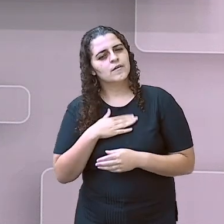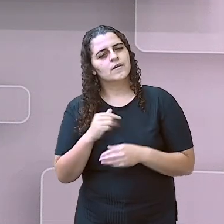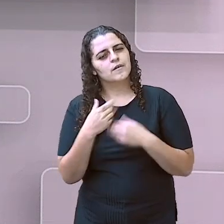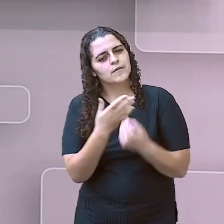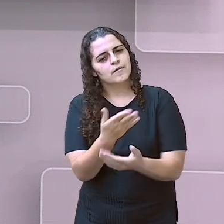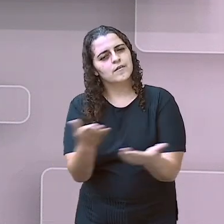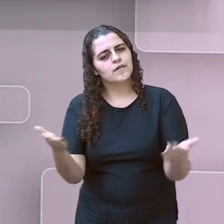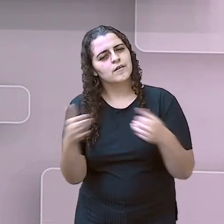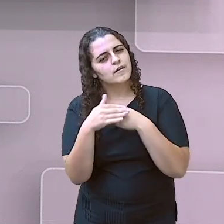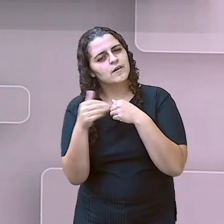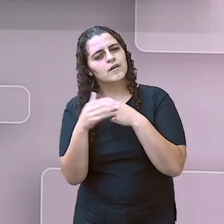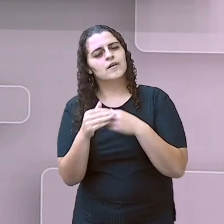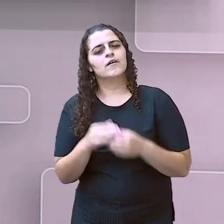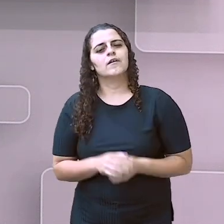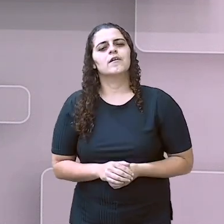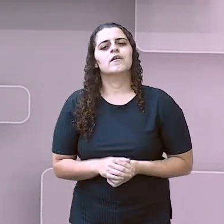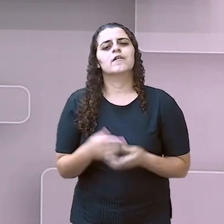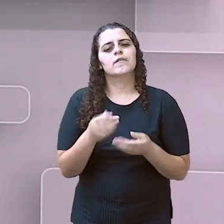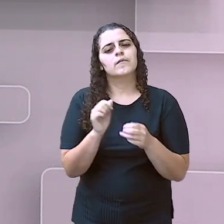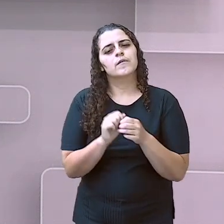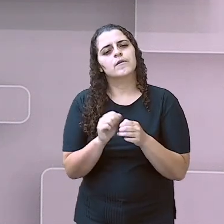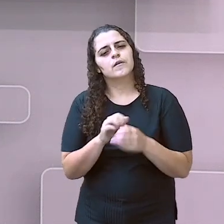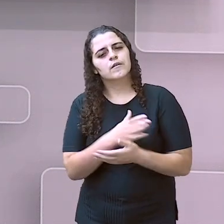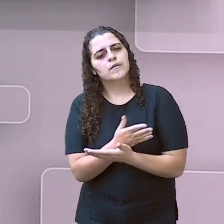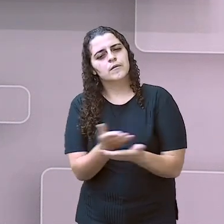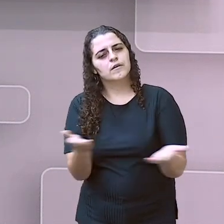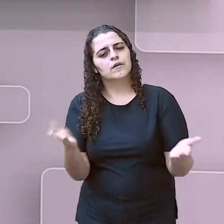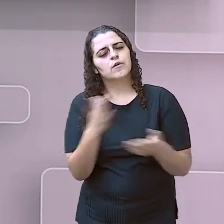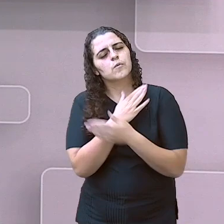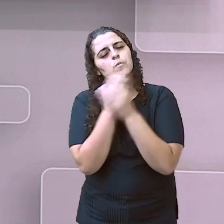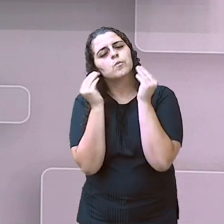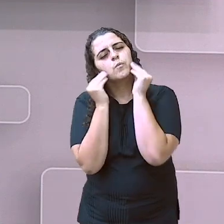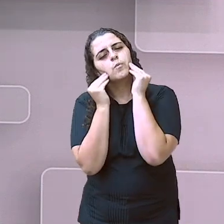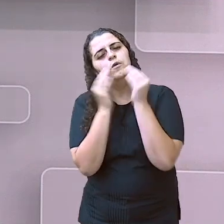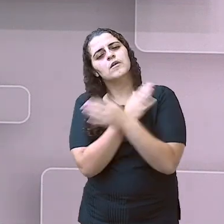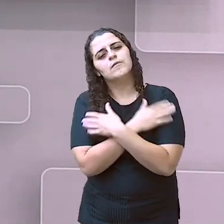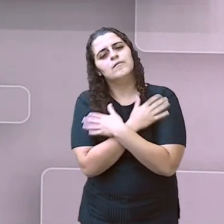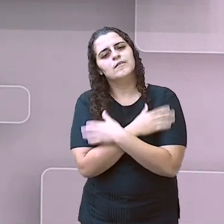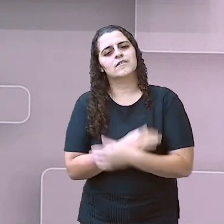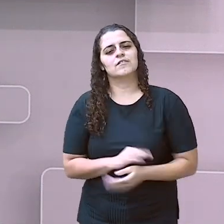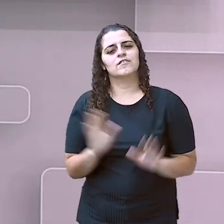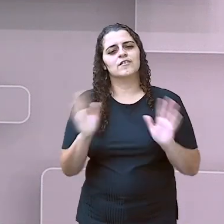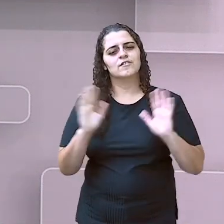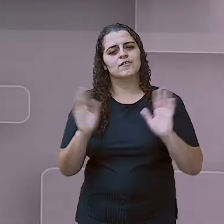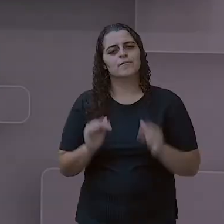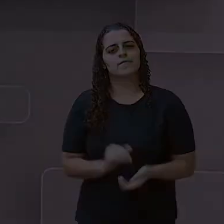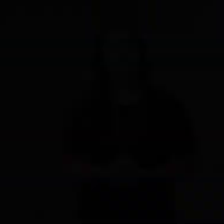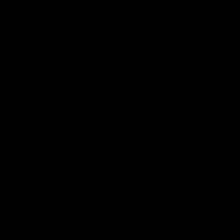vocês. Eu vou ficando por aqui, um abraço, tchau, tchau para vocês.